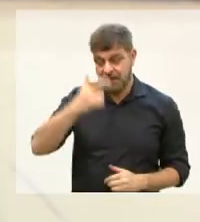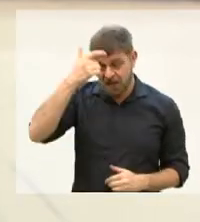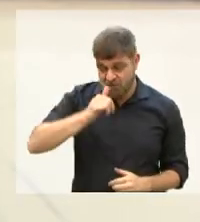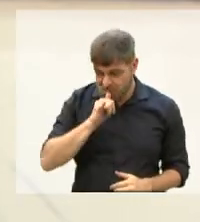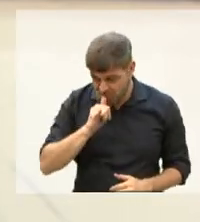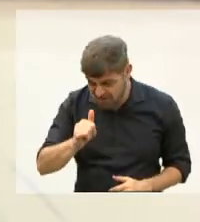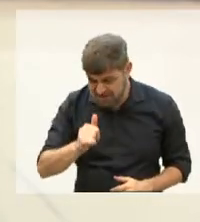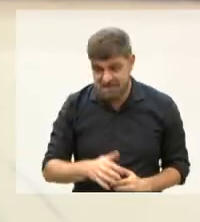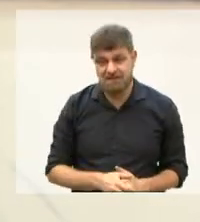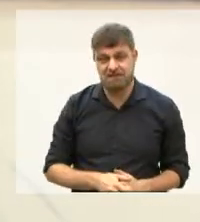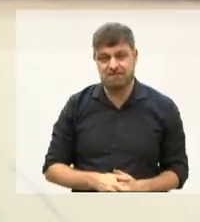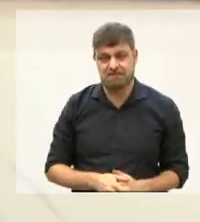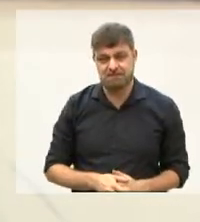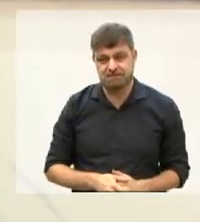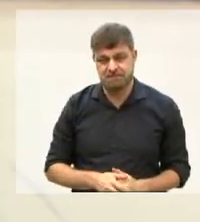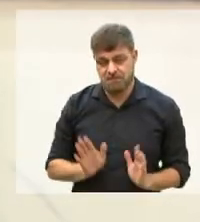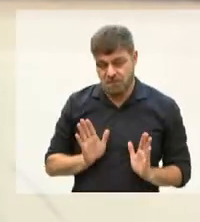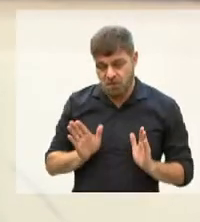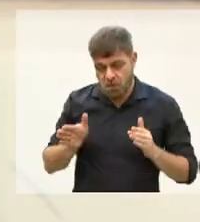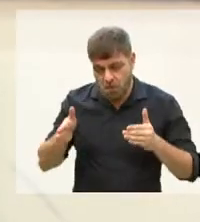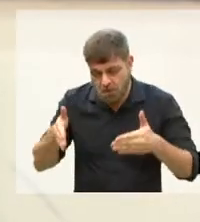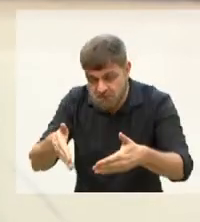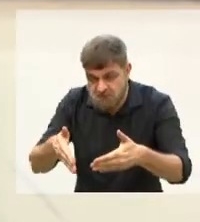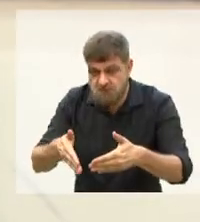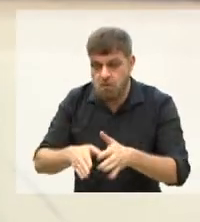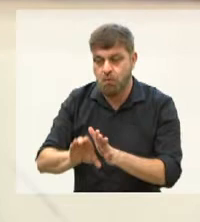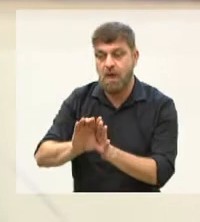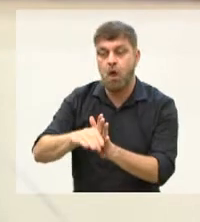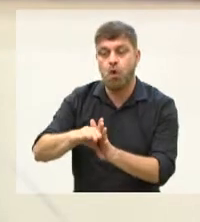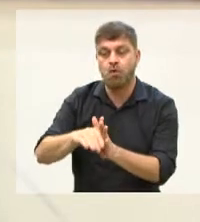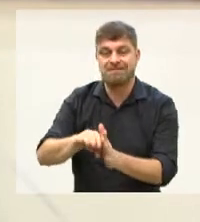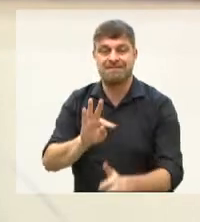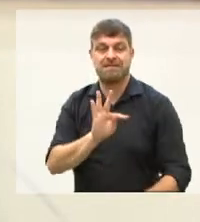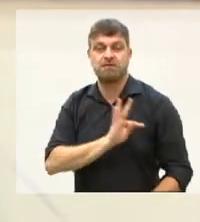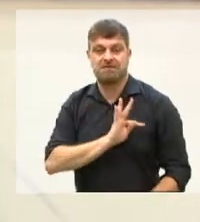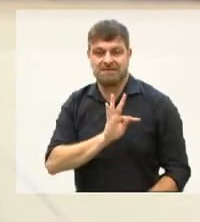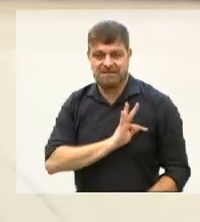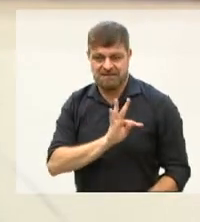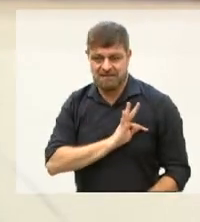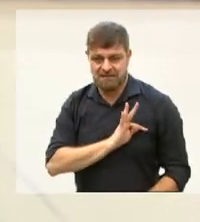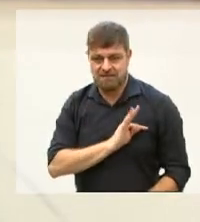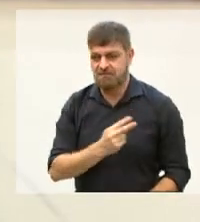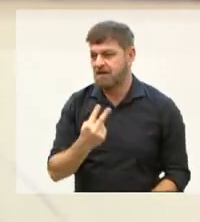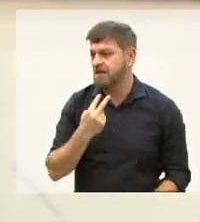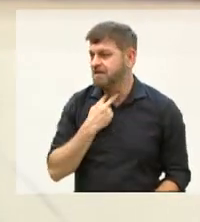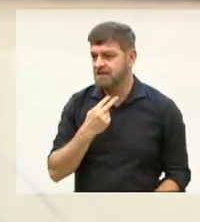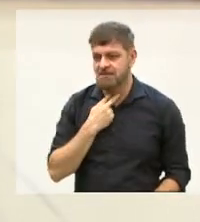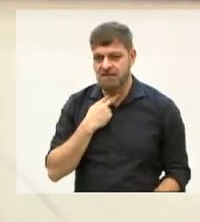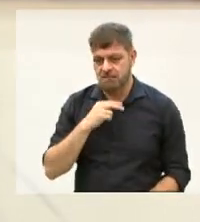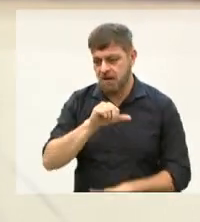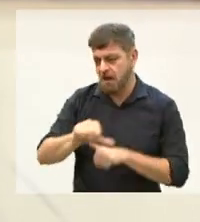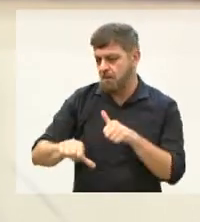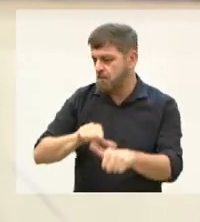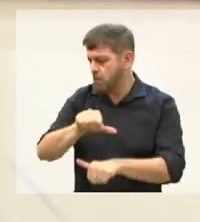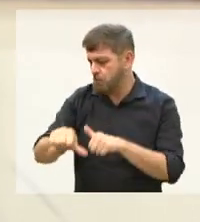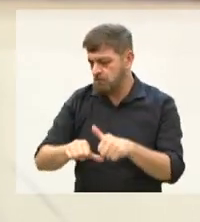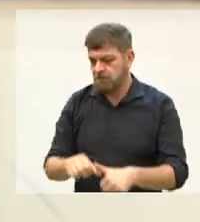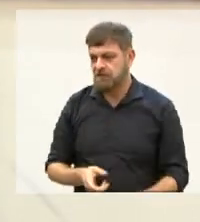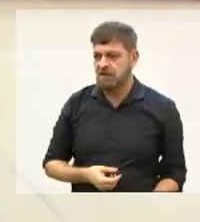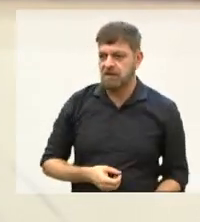é a parte técnica. Na parte técnica não tem como você